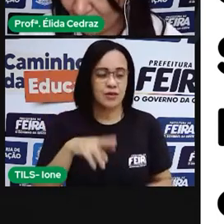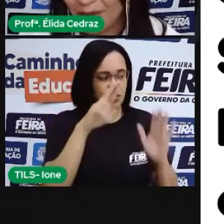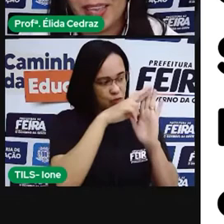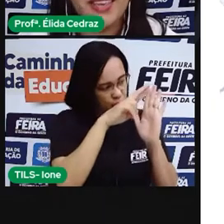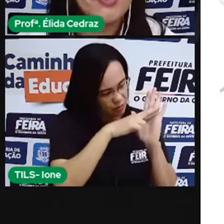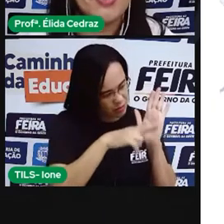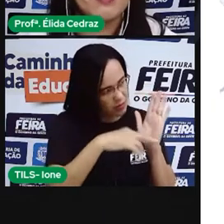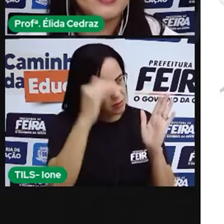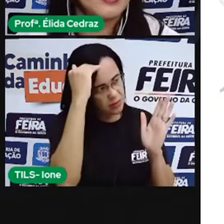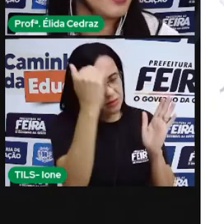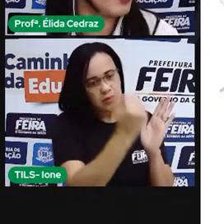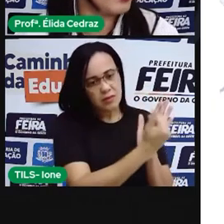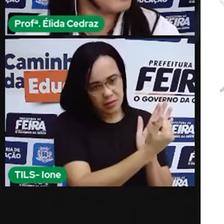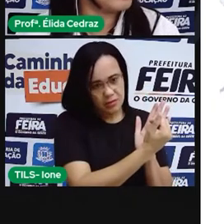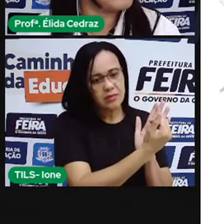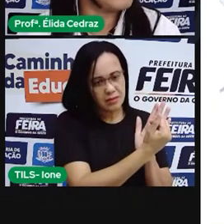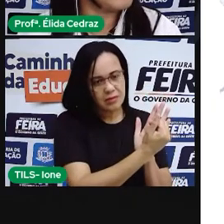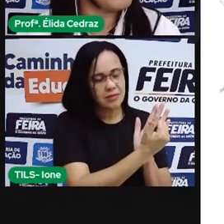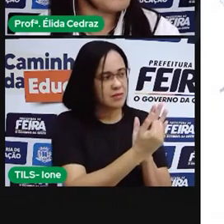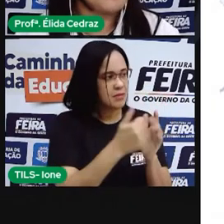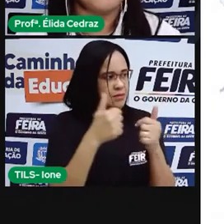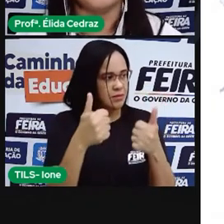Muito bem, vamos lá.